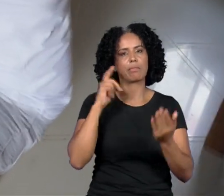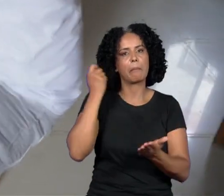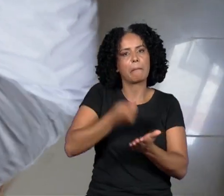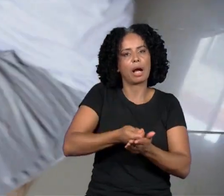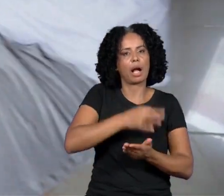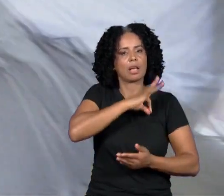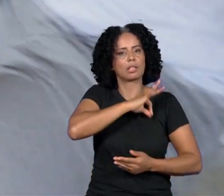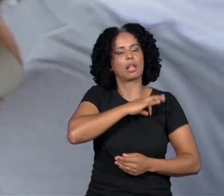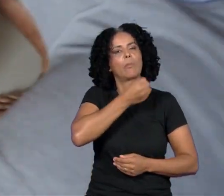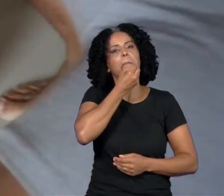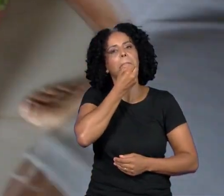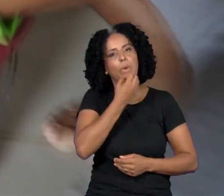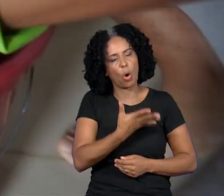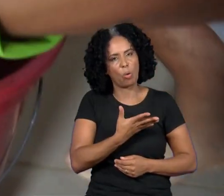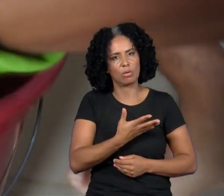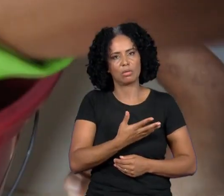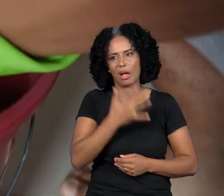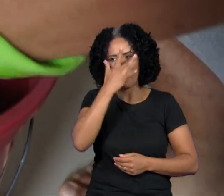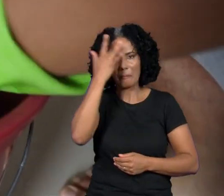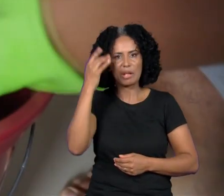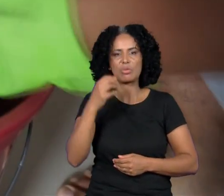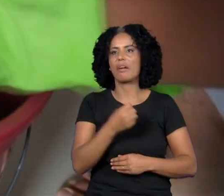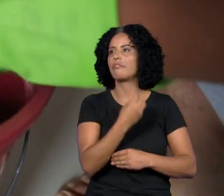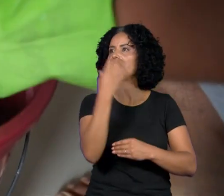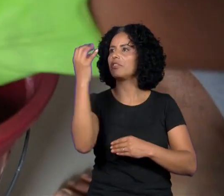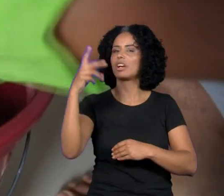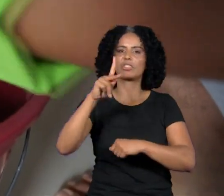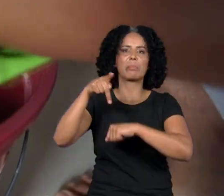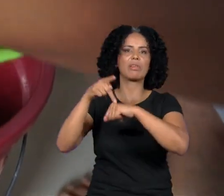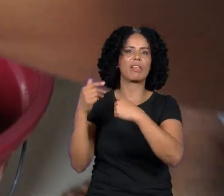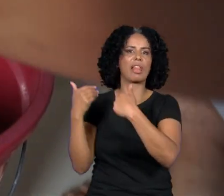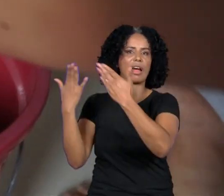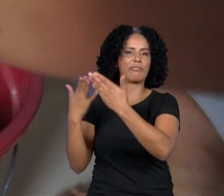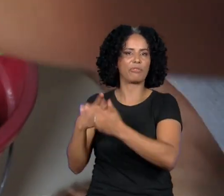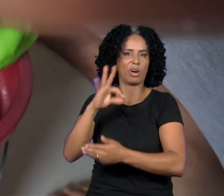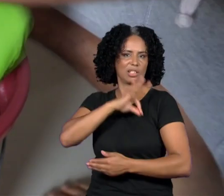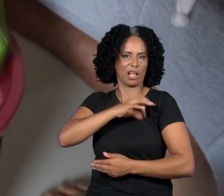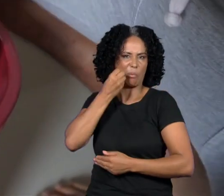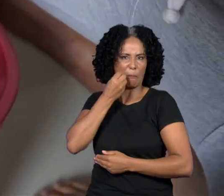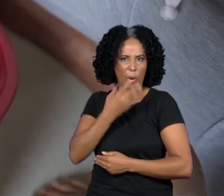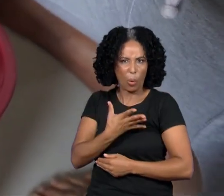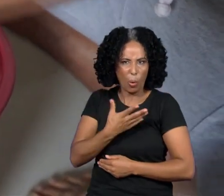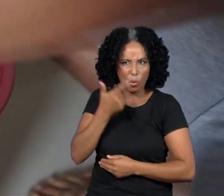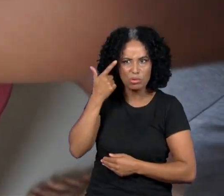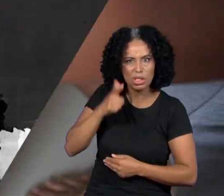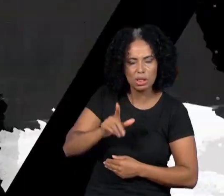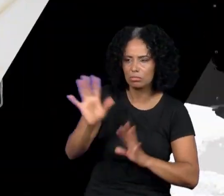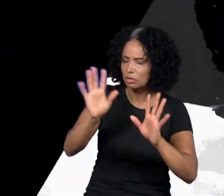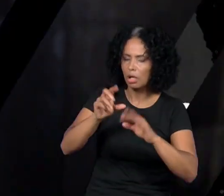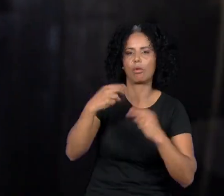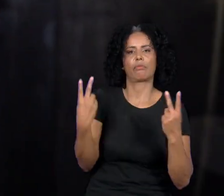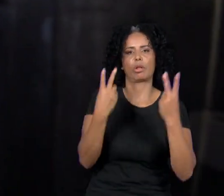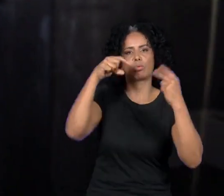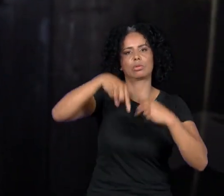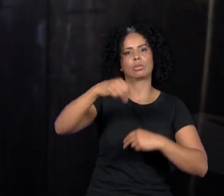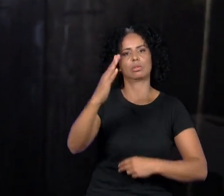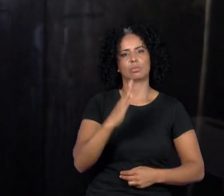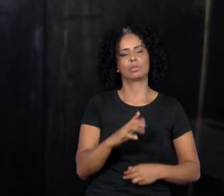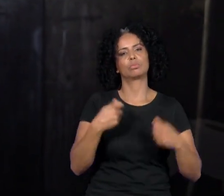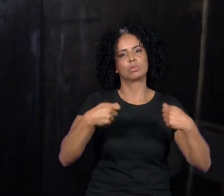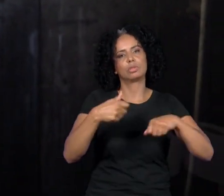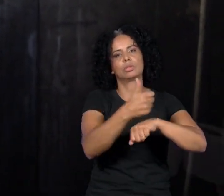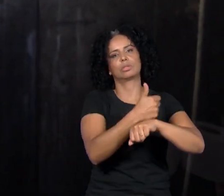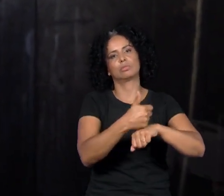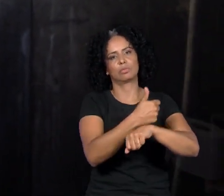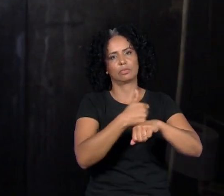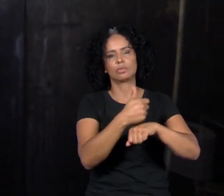não precisam ir para fora do Brasil para serem bem remuneradas. É preciso estar valorizando esse profissional aqui no Brasil. Essa profissão da